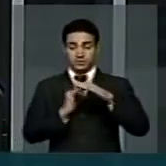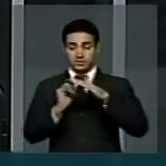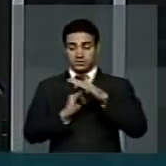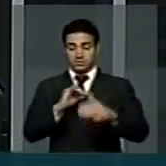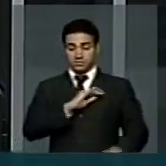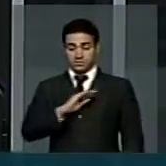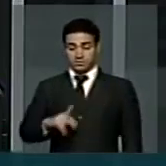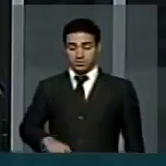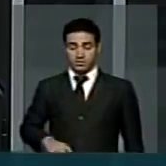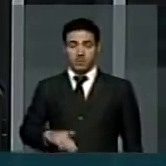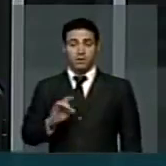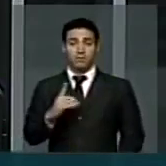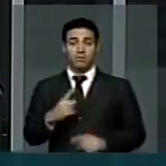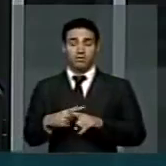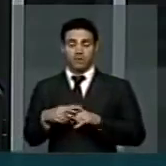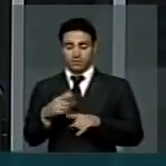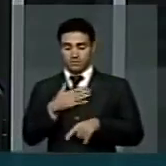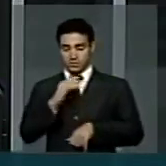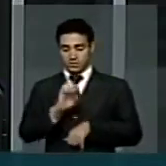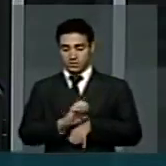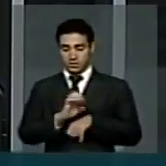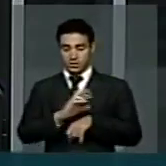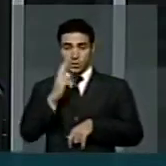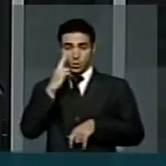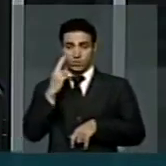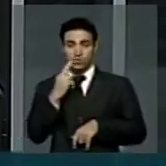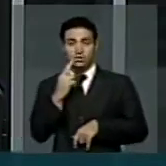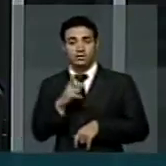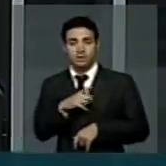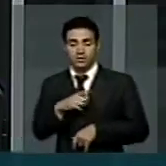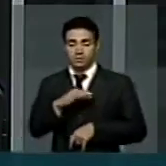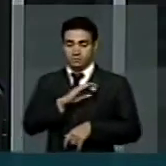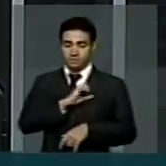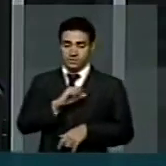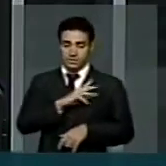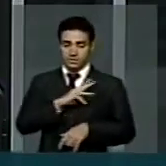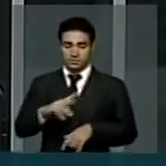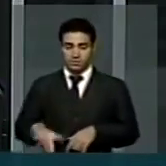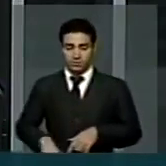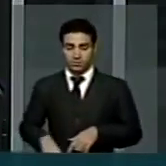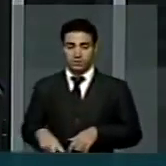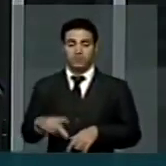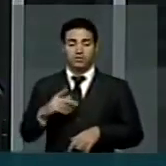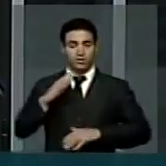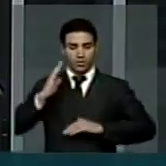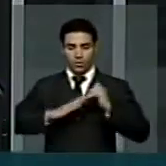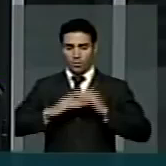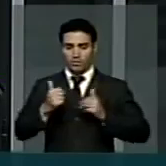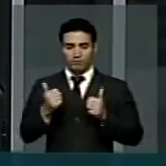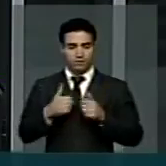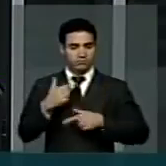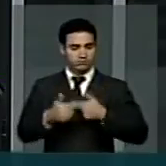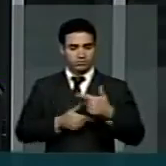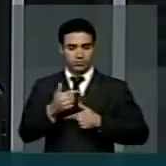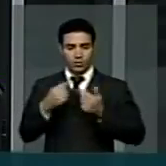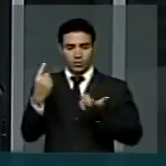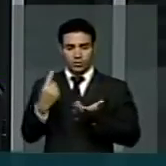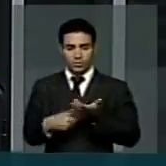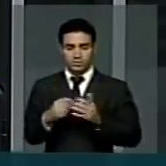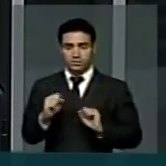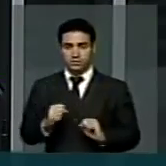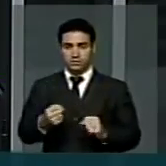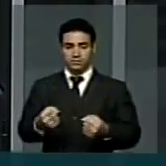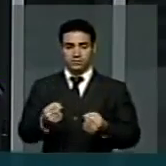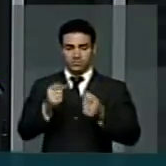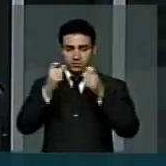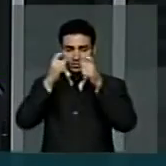Público, não só porque no meu estado de Rondônia tem um Ministério Público extremamente competente e dedicado aos compromissos em defesa